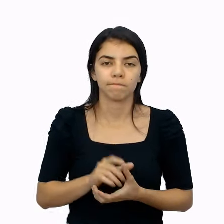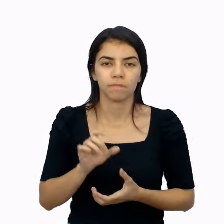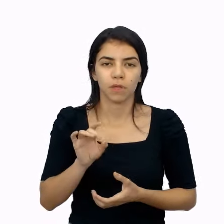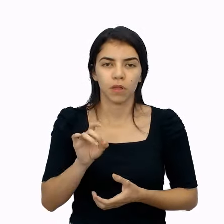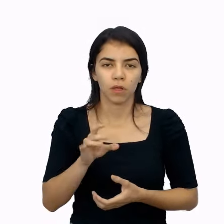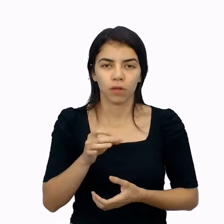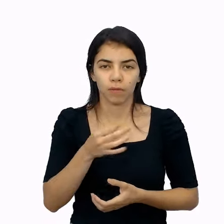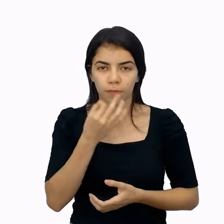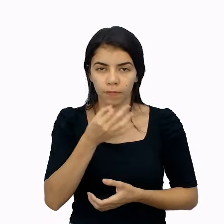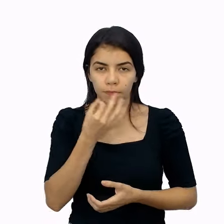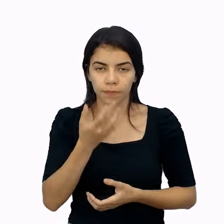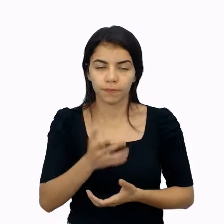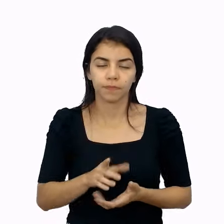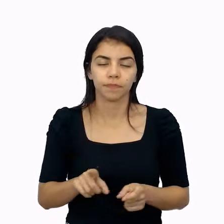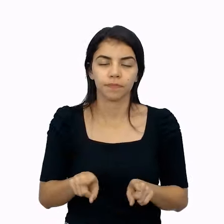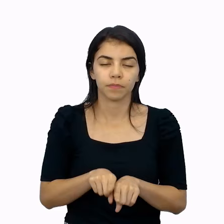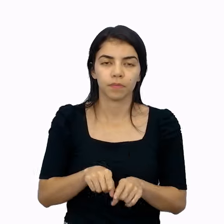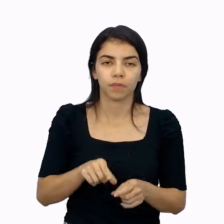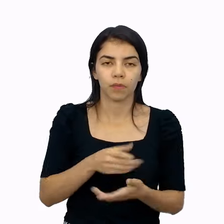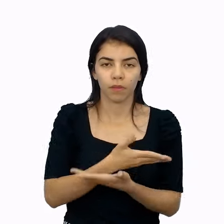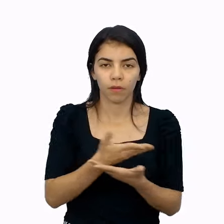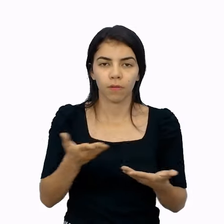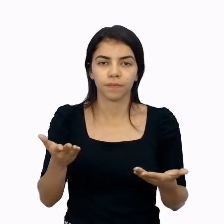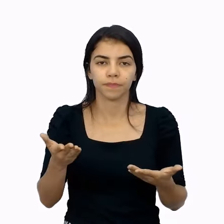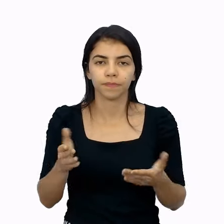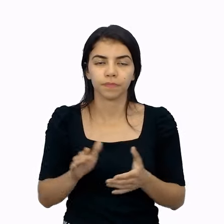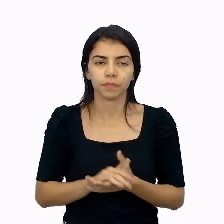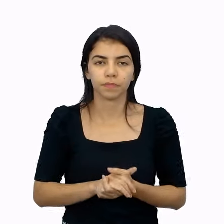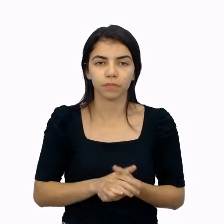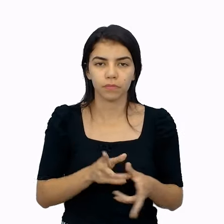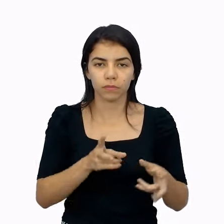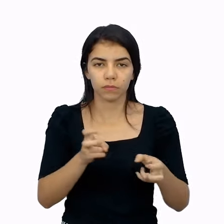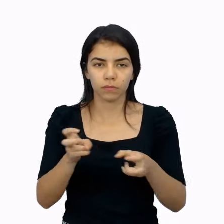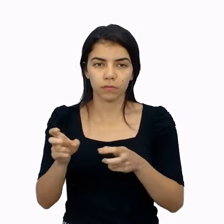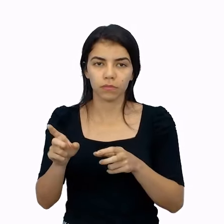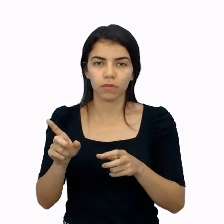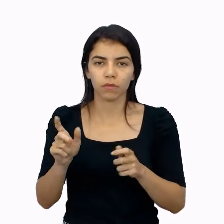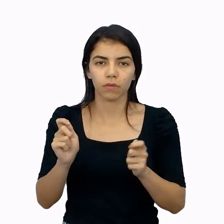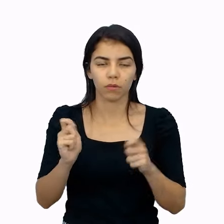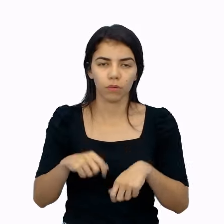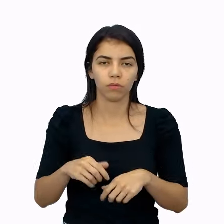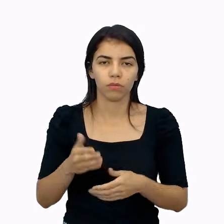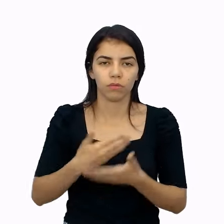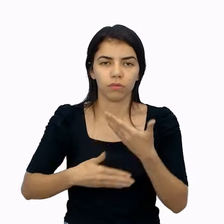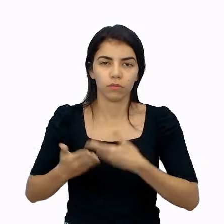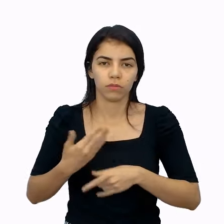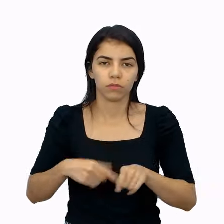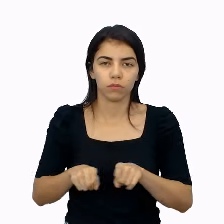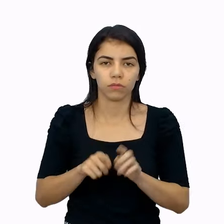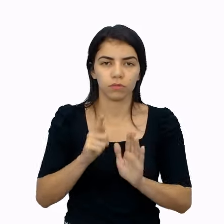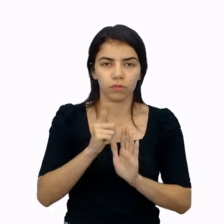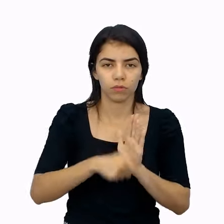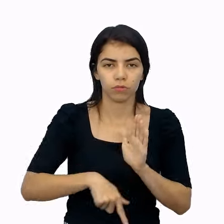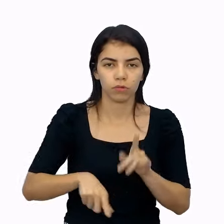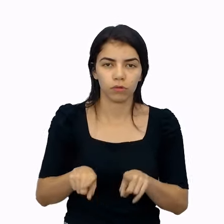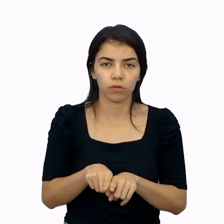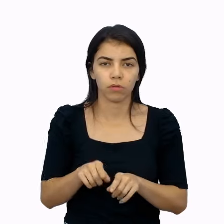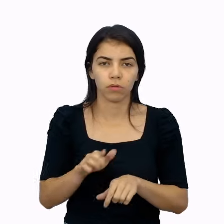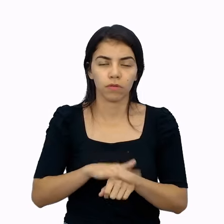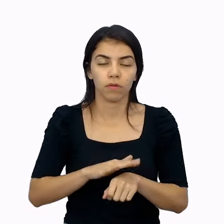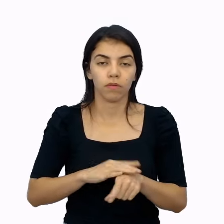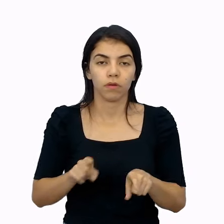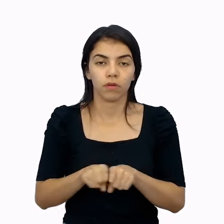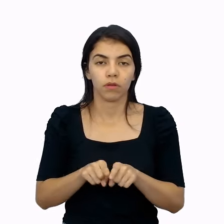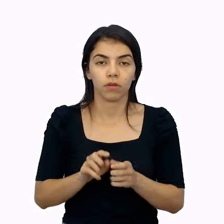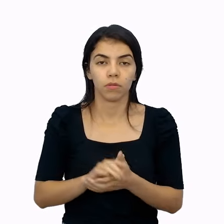né? Para que eles possam, que vocês possam perceber o que serão tratados, né? Quais os gêneros que serão tratados nas pílulas